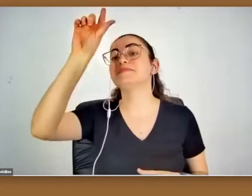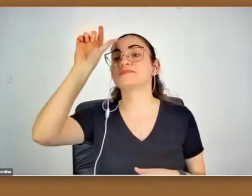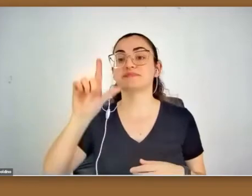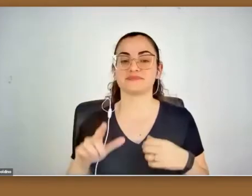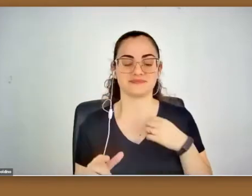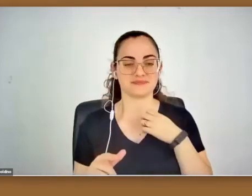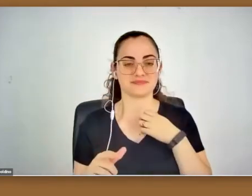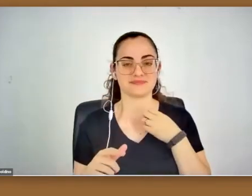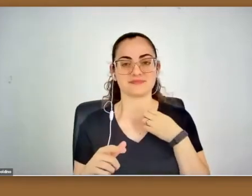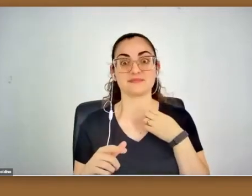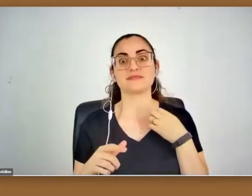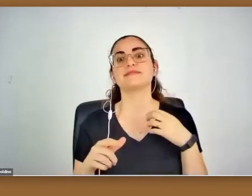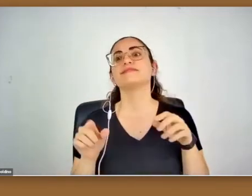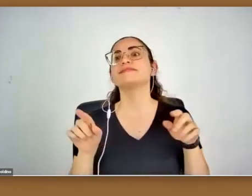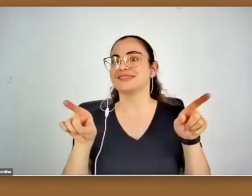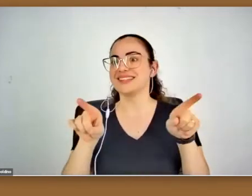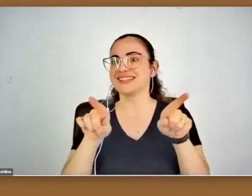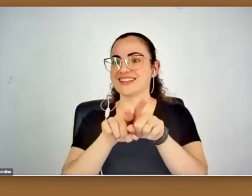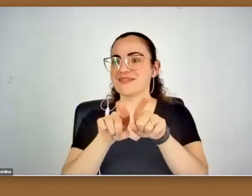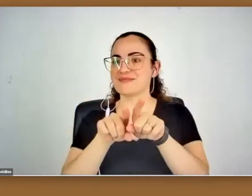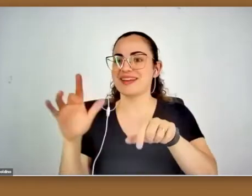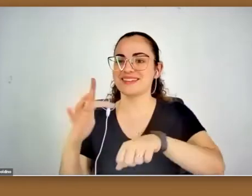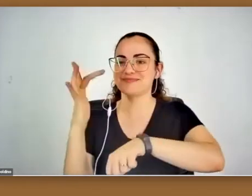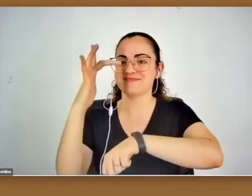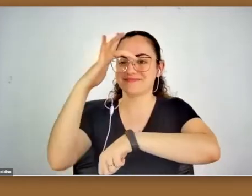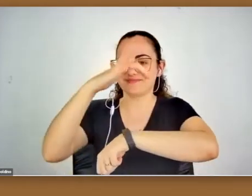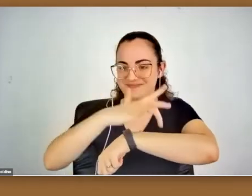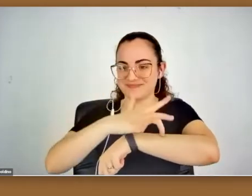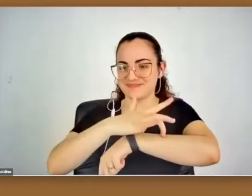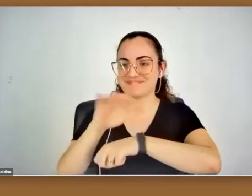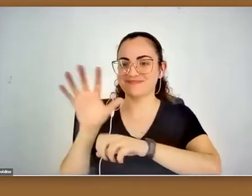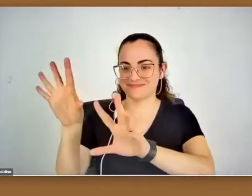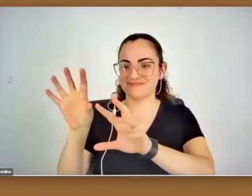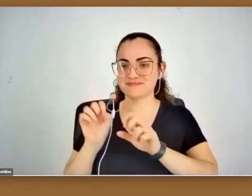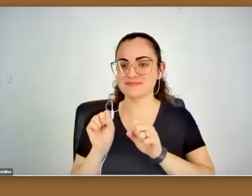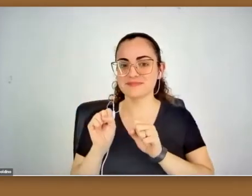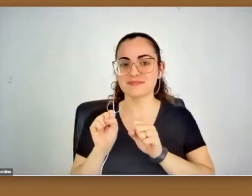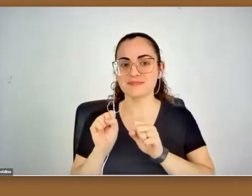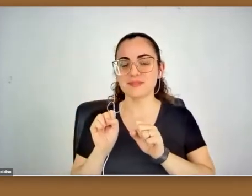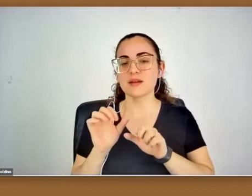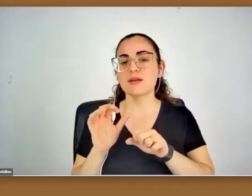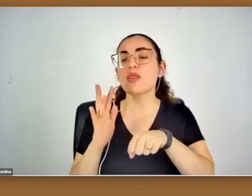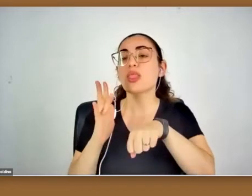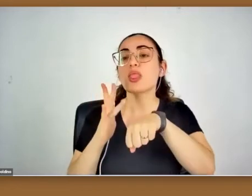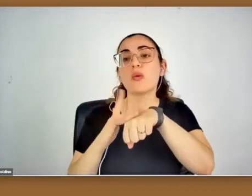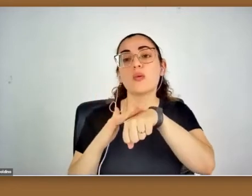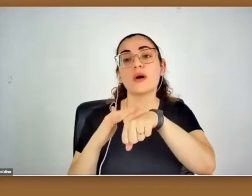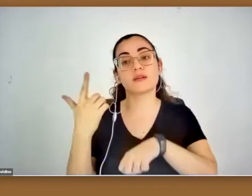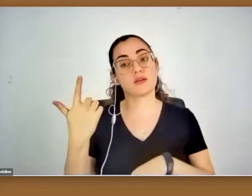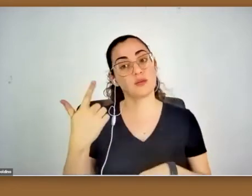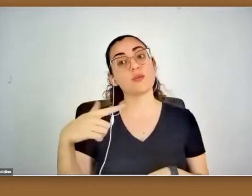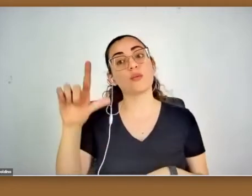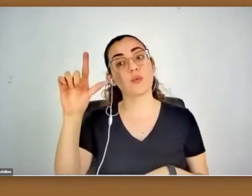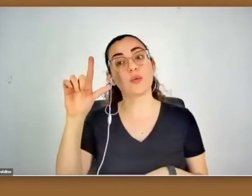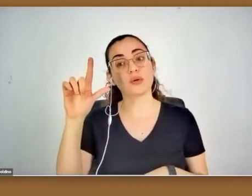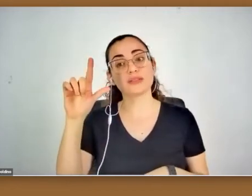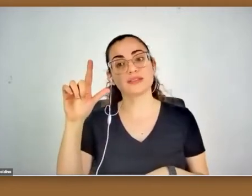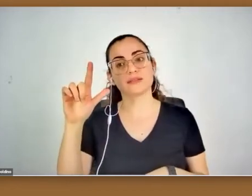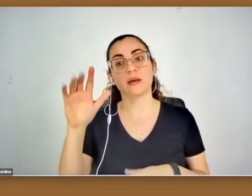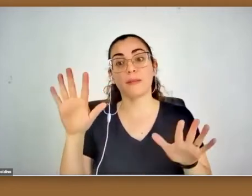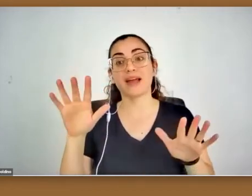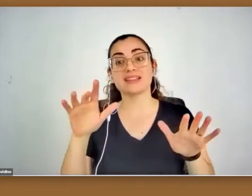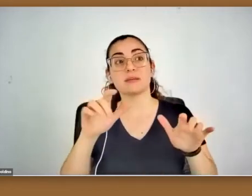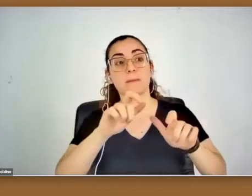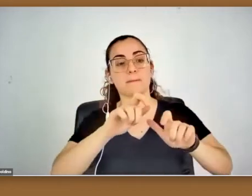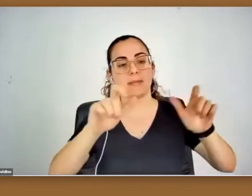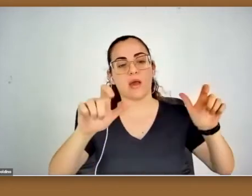ser transmitida pelo Aedes também, no ciclo urbano. Lembra que eu falei com vocês, né? O Aedes ele é muito adaptado ao ambiente urbano.